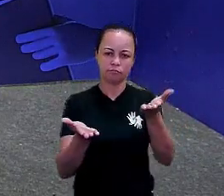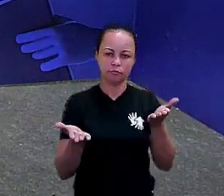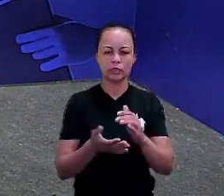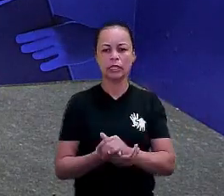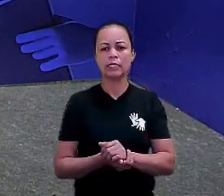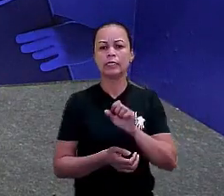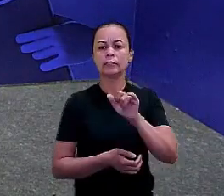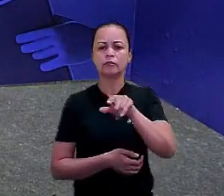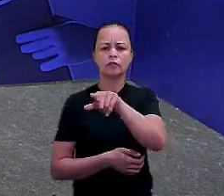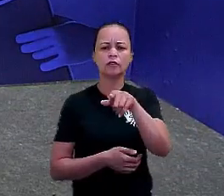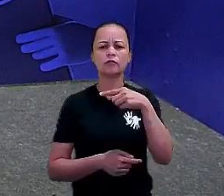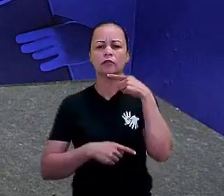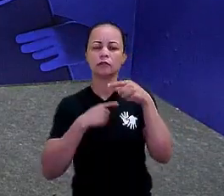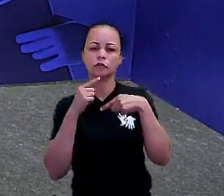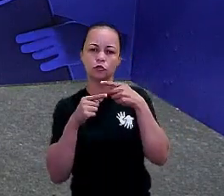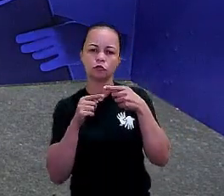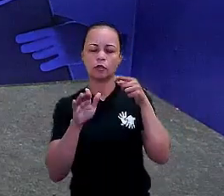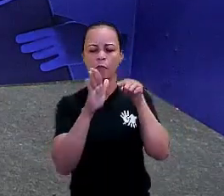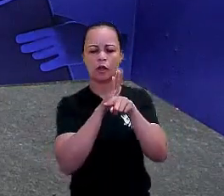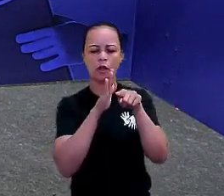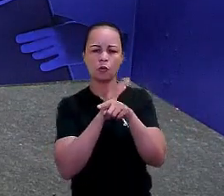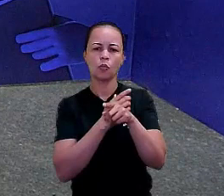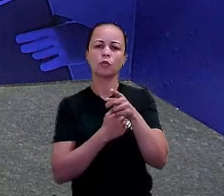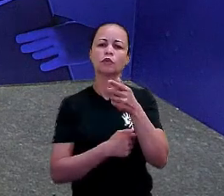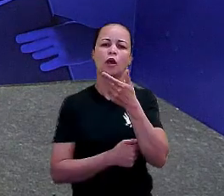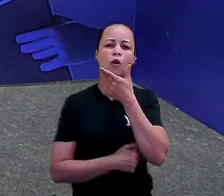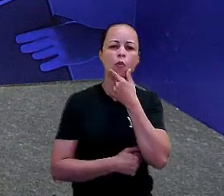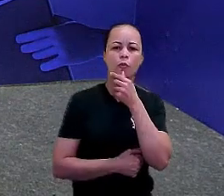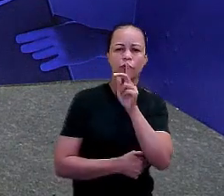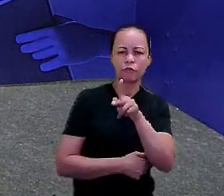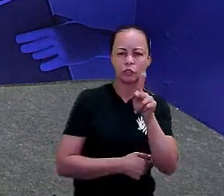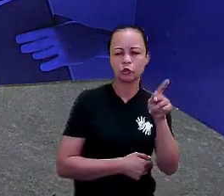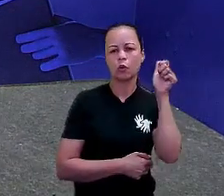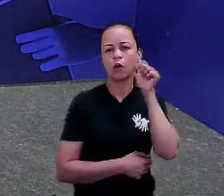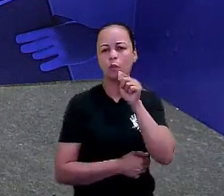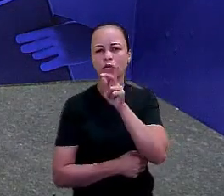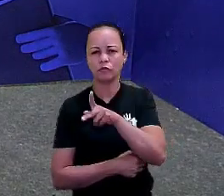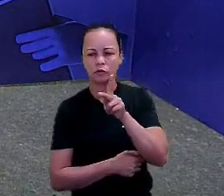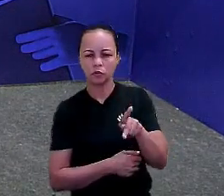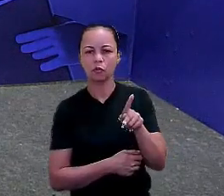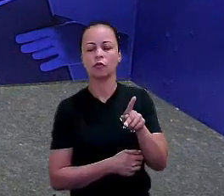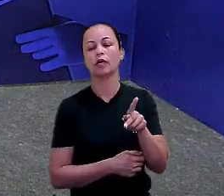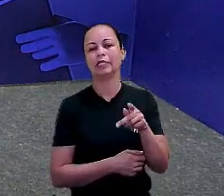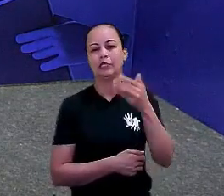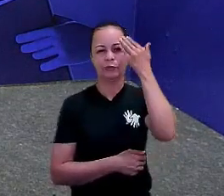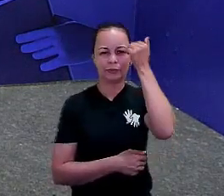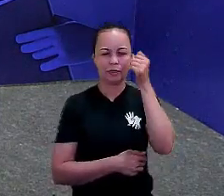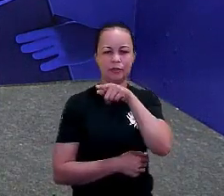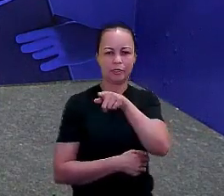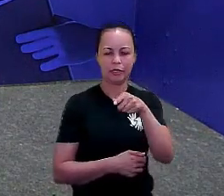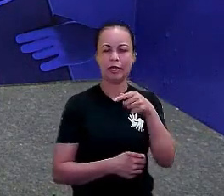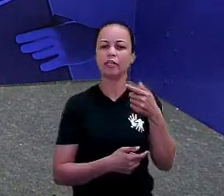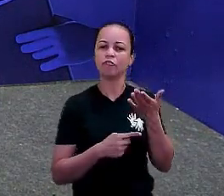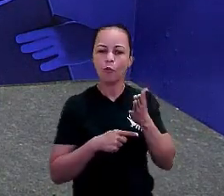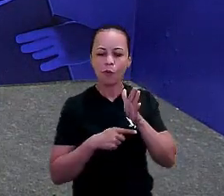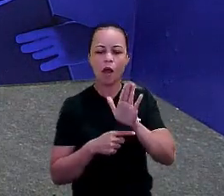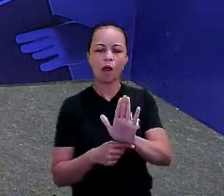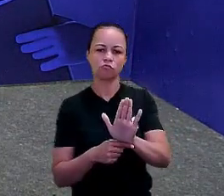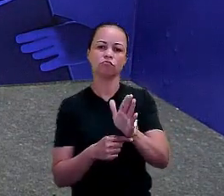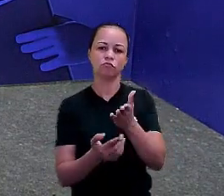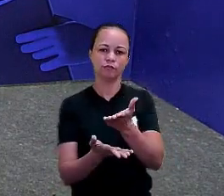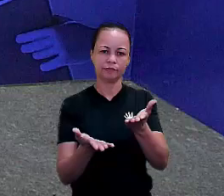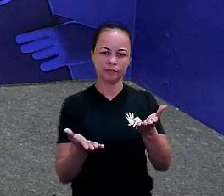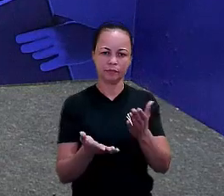tenha alguma dúvida, leve essa dúvida até o teu professor e a tua professora, que com certeza eles vão, né, ter a maior satisfação de